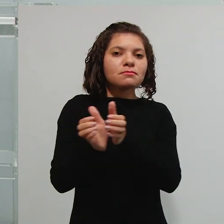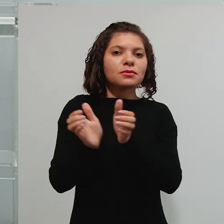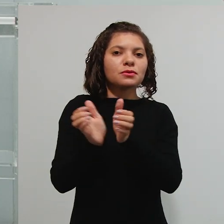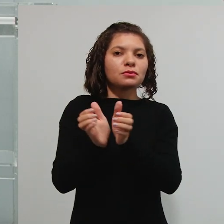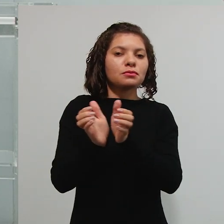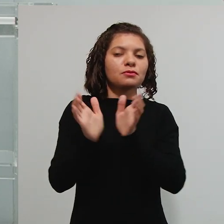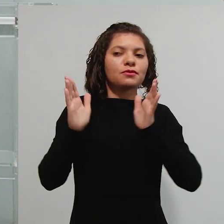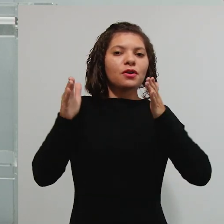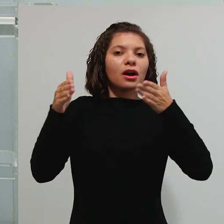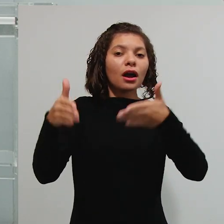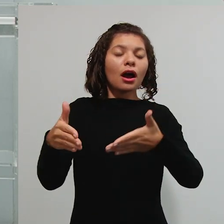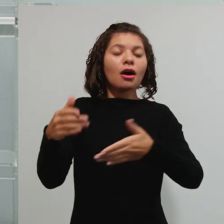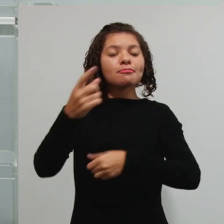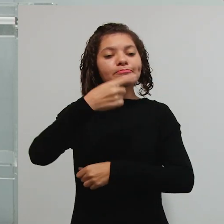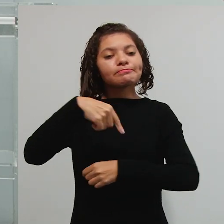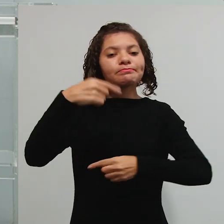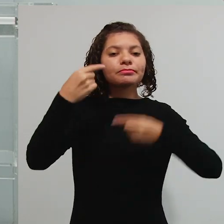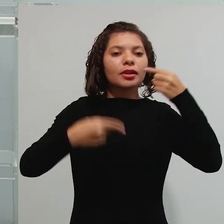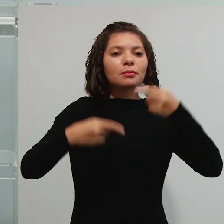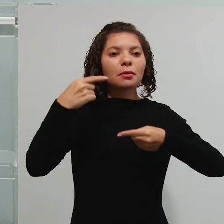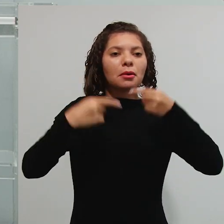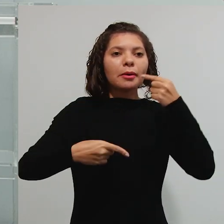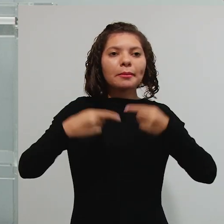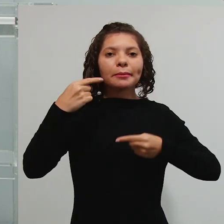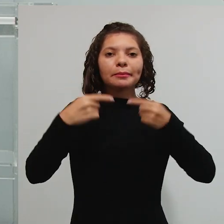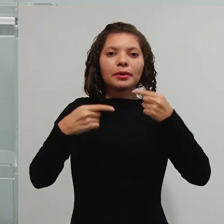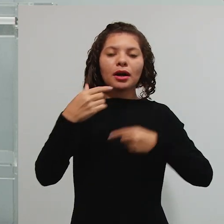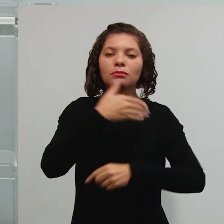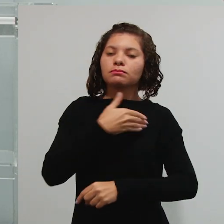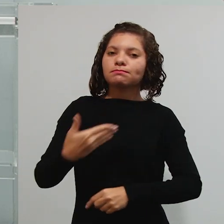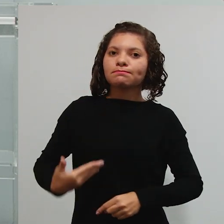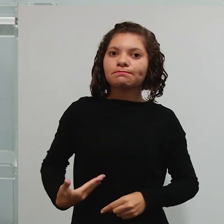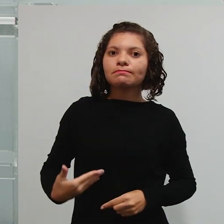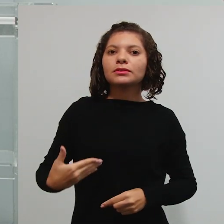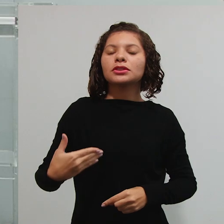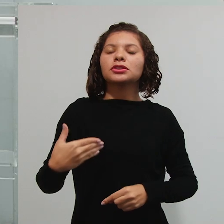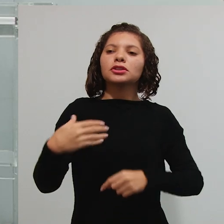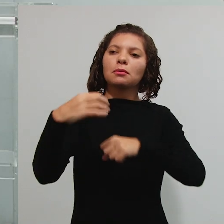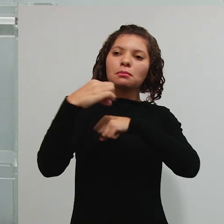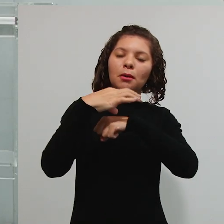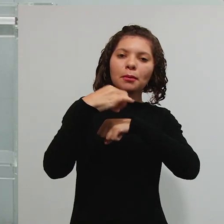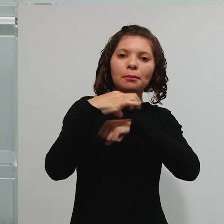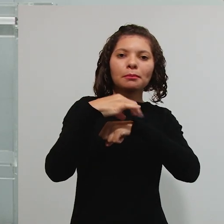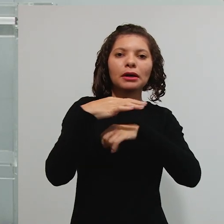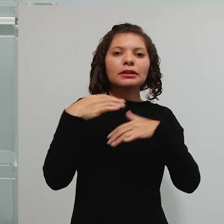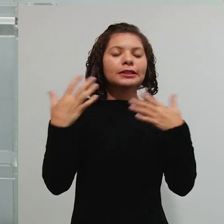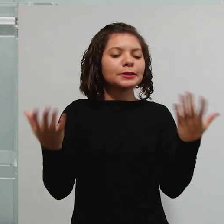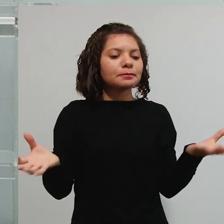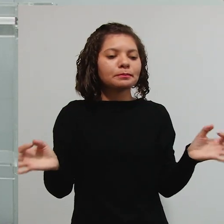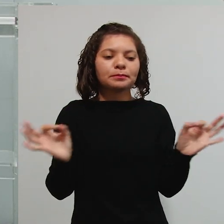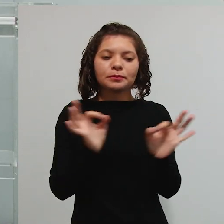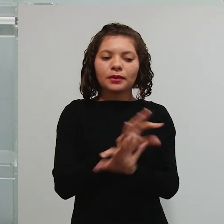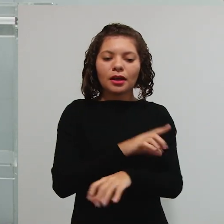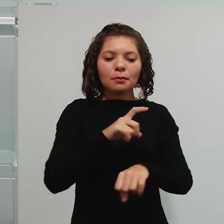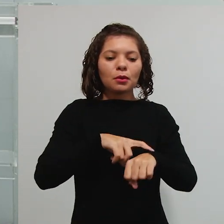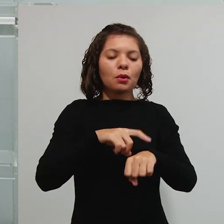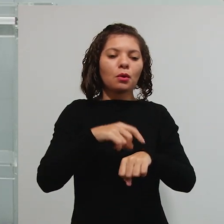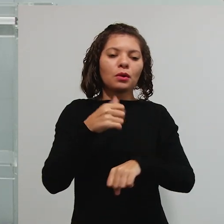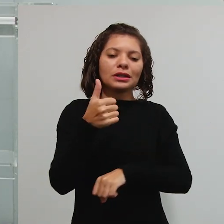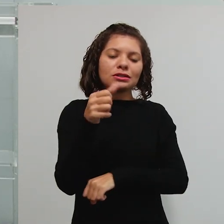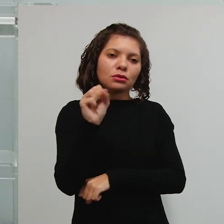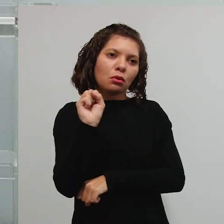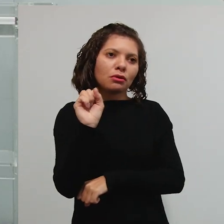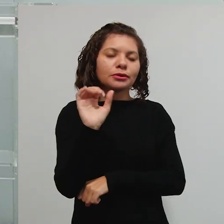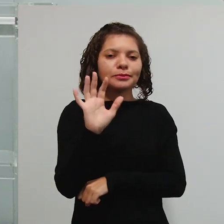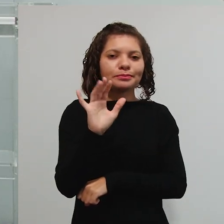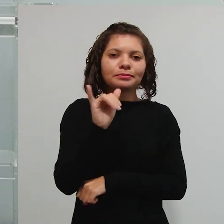gente discutiu sobre a temática das políticas públicas, eles sugeriram isso e encerramos às 18 horas, um